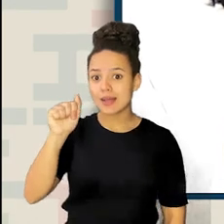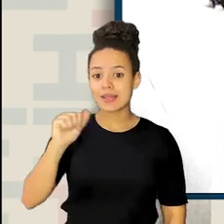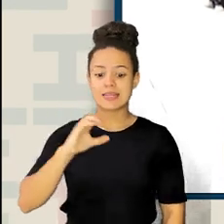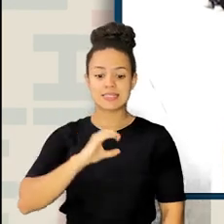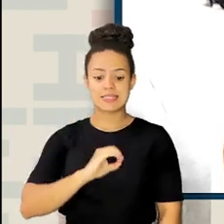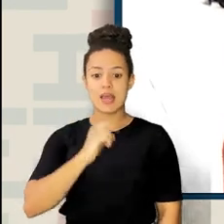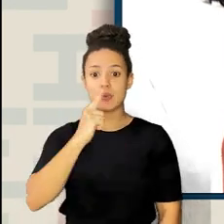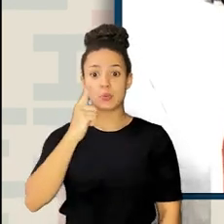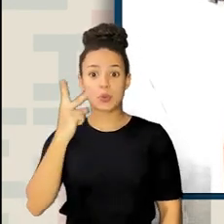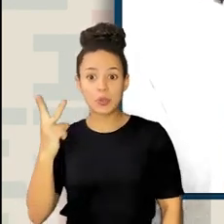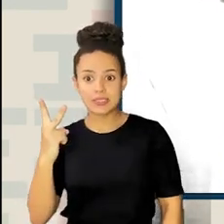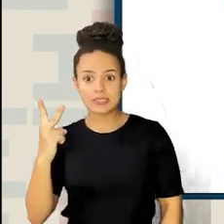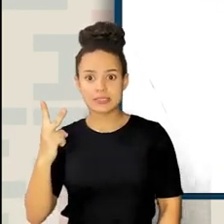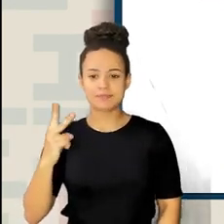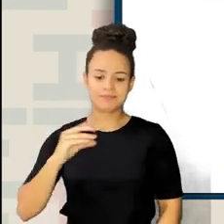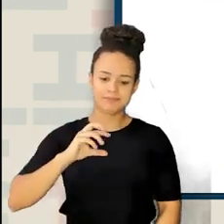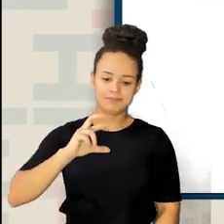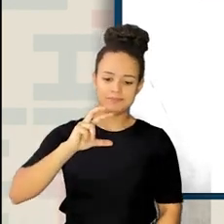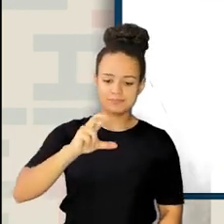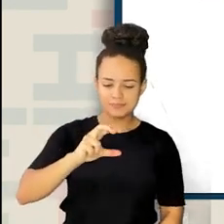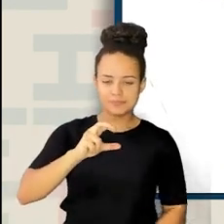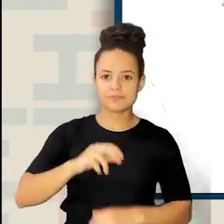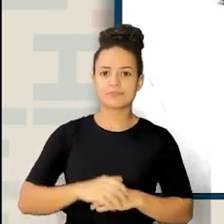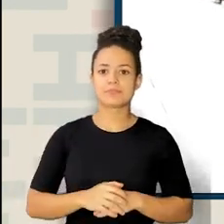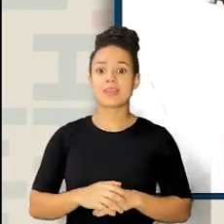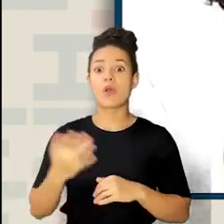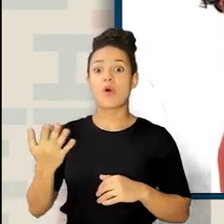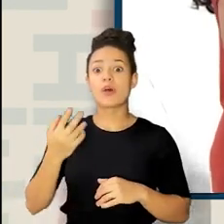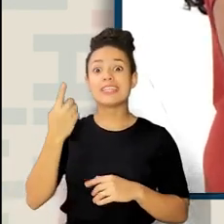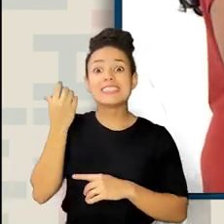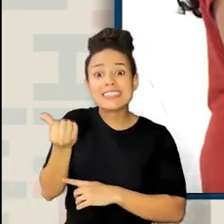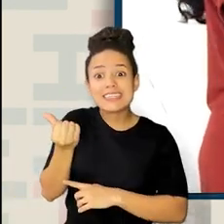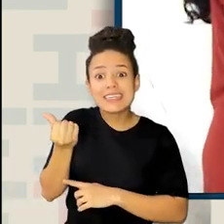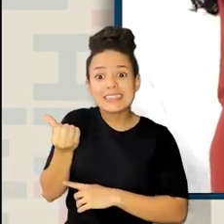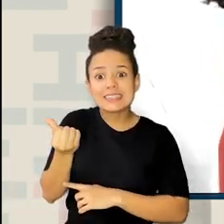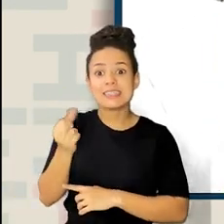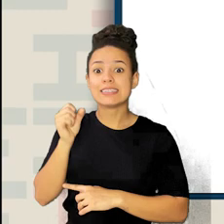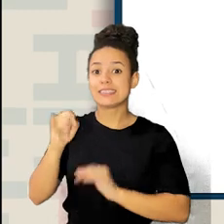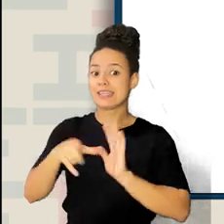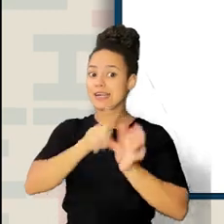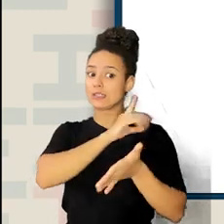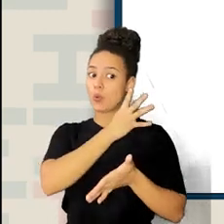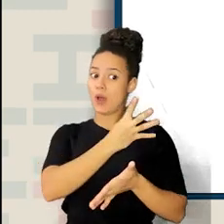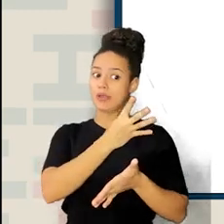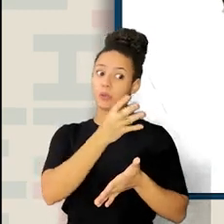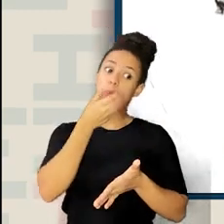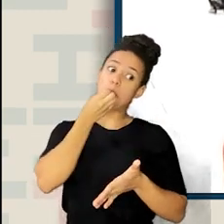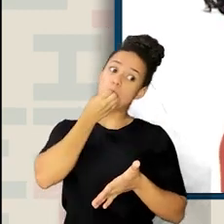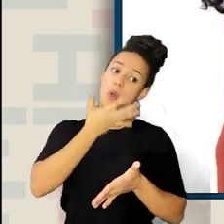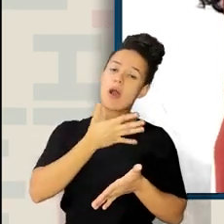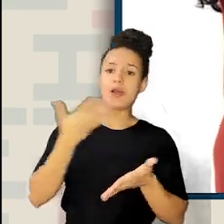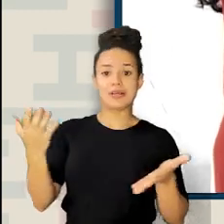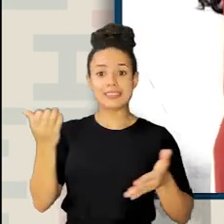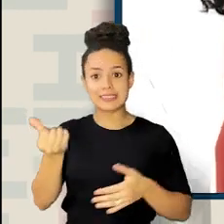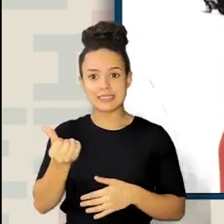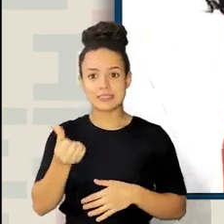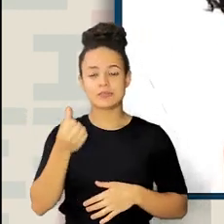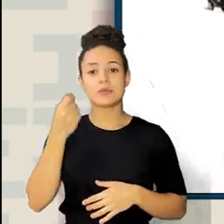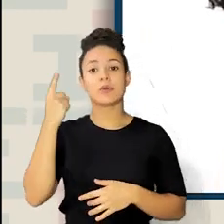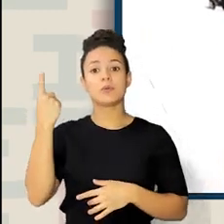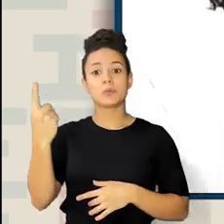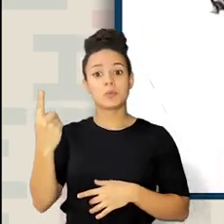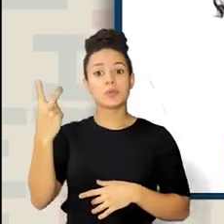2. Posição. 6 tempos. Se ficou confortável, vamos lá.